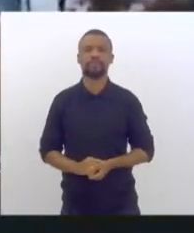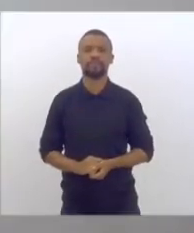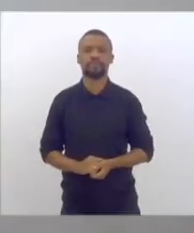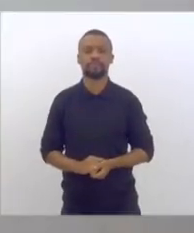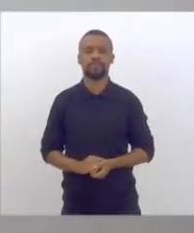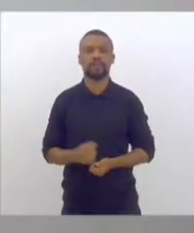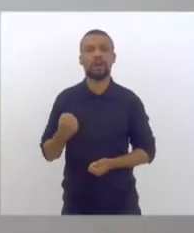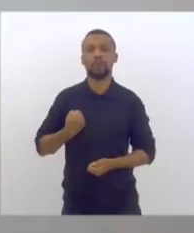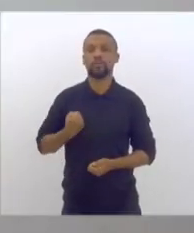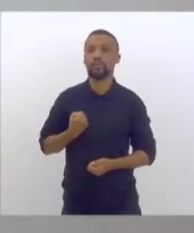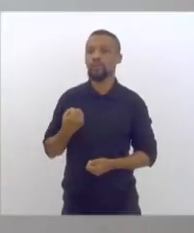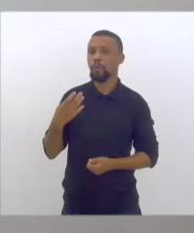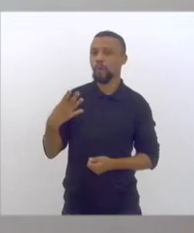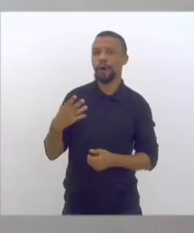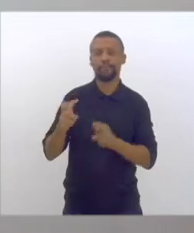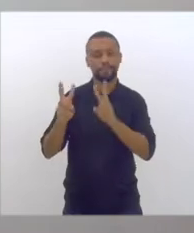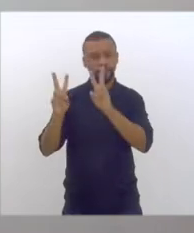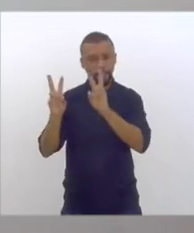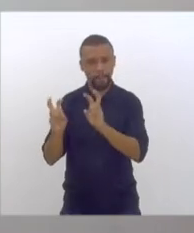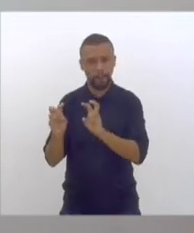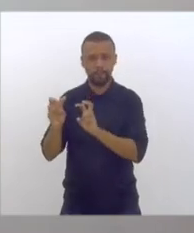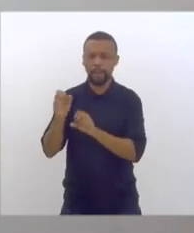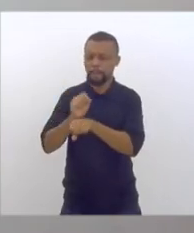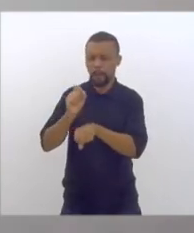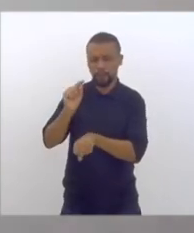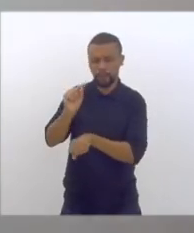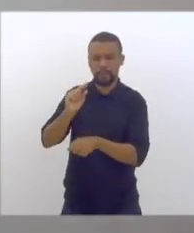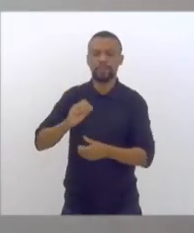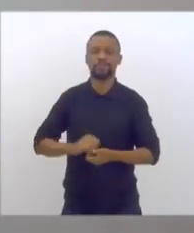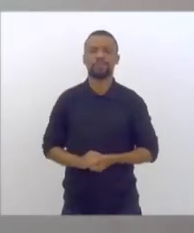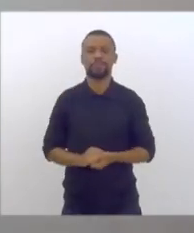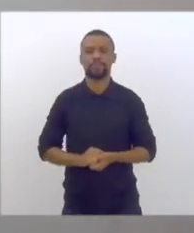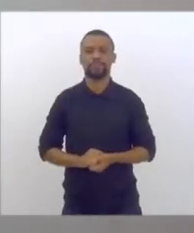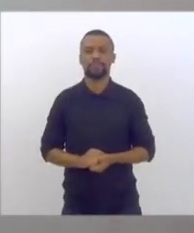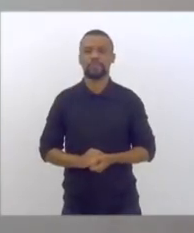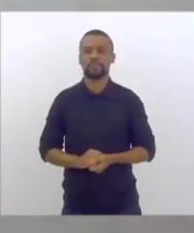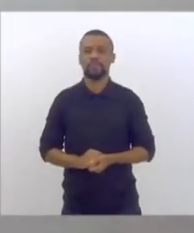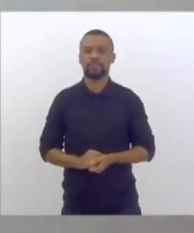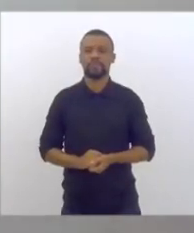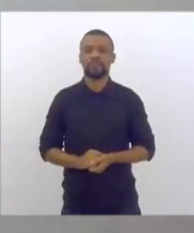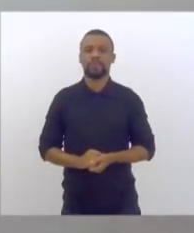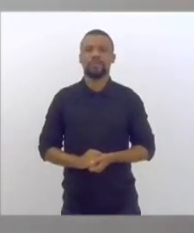o primeiro quadro da falta para de passar da rua